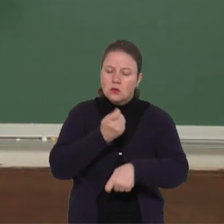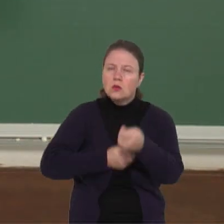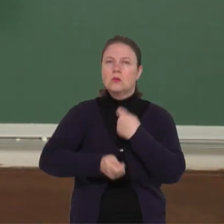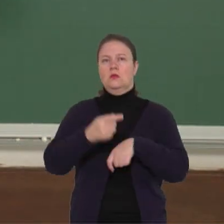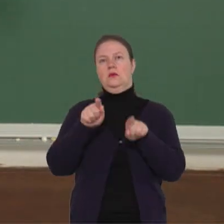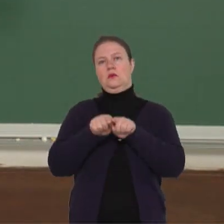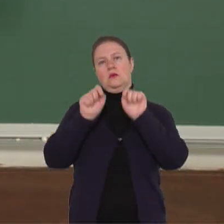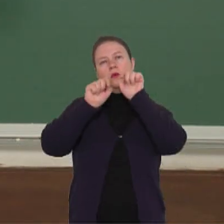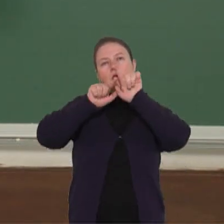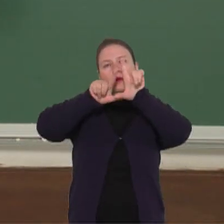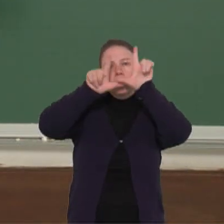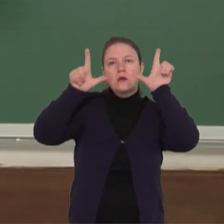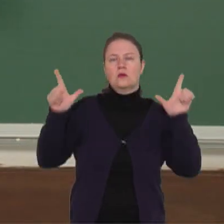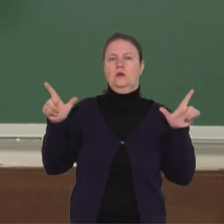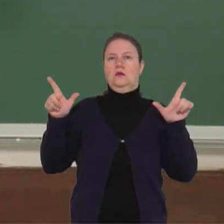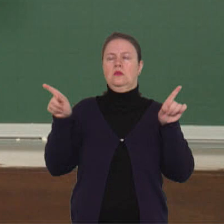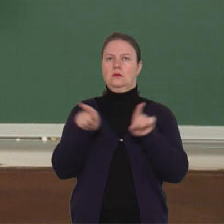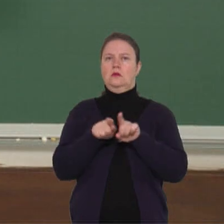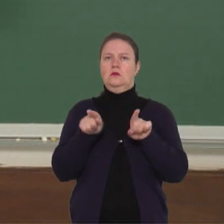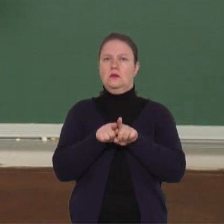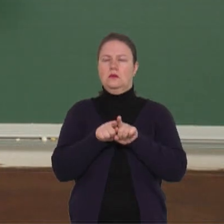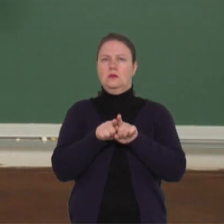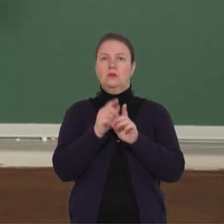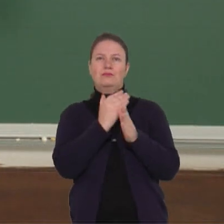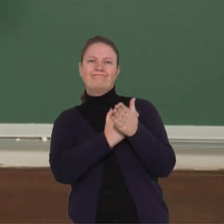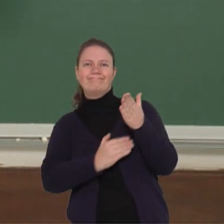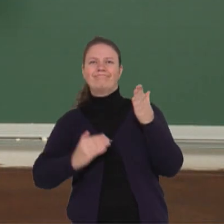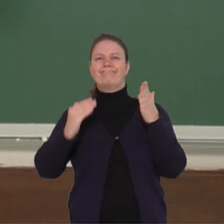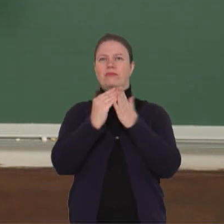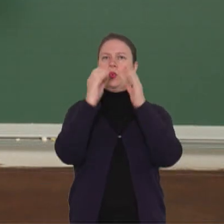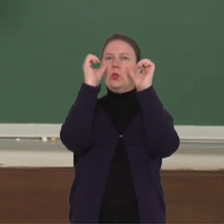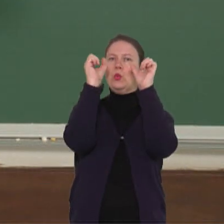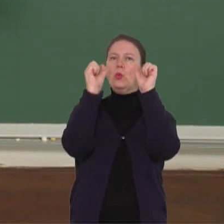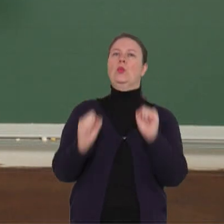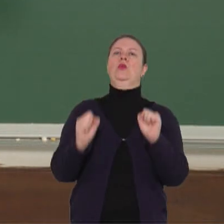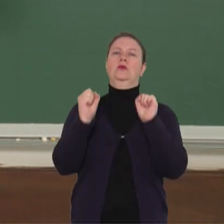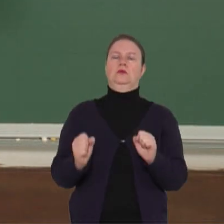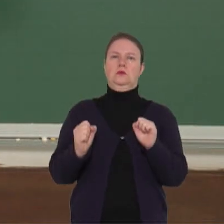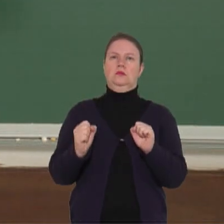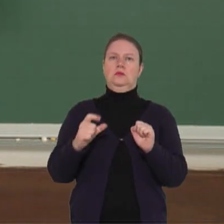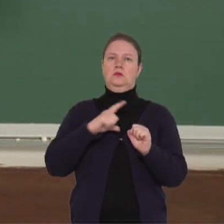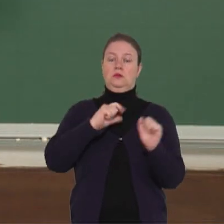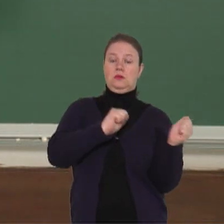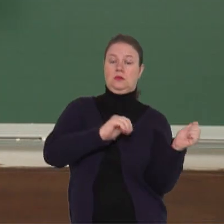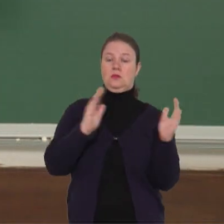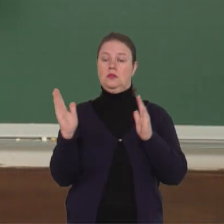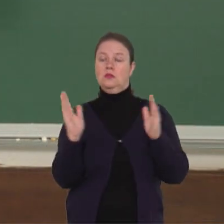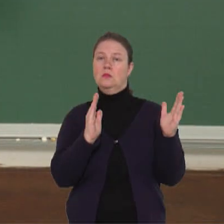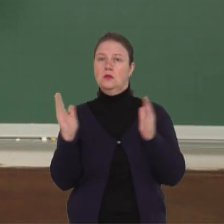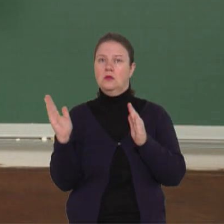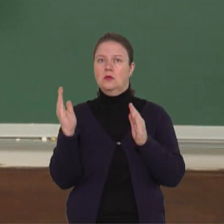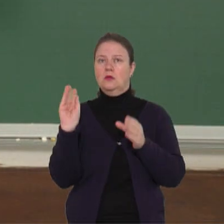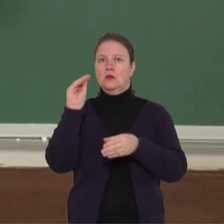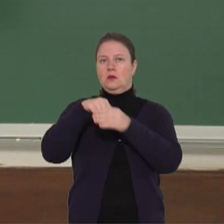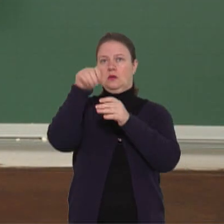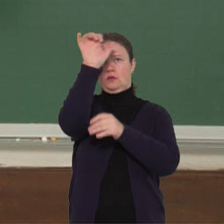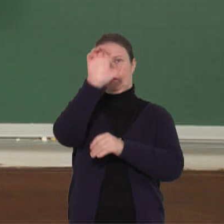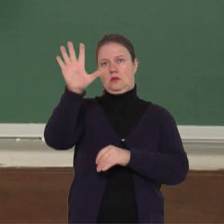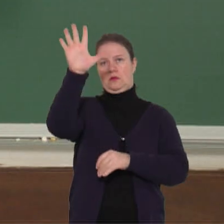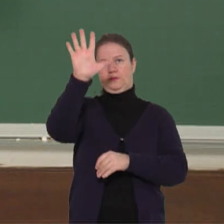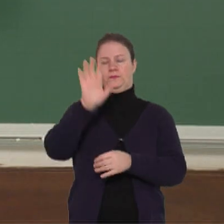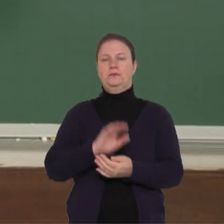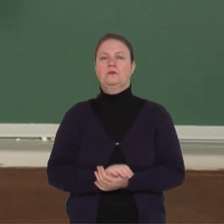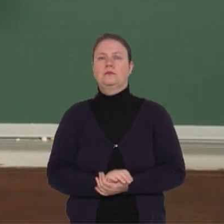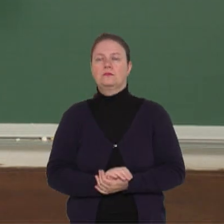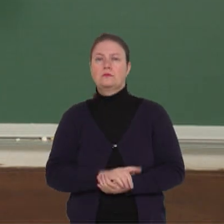claro que a França vai se tornar uma das grandes potências que a gente tem aí nesse período dentro da Europa, tá? Daí